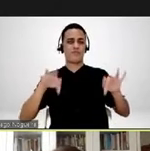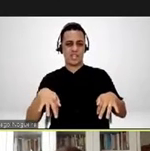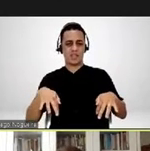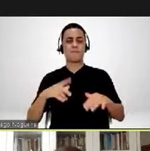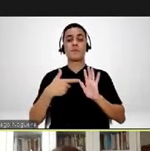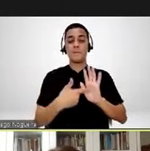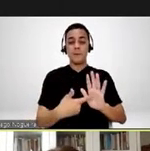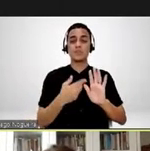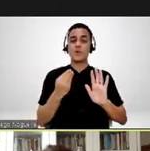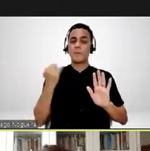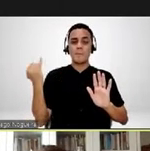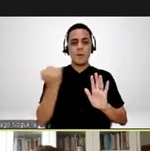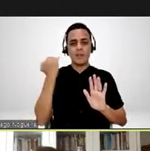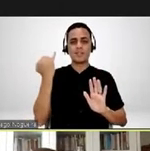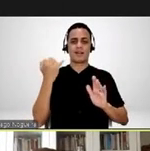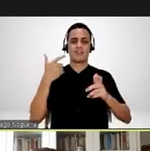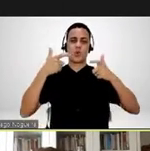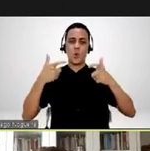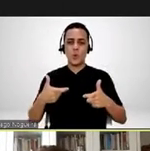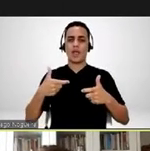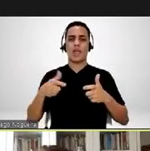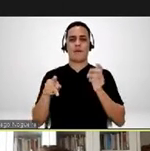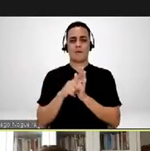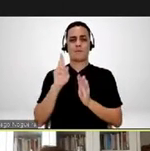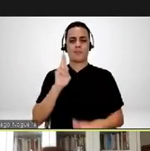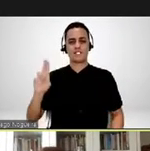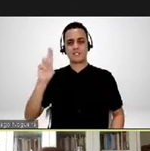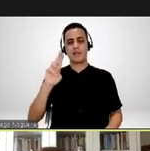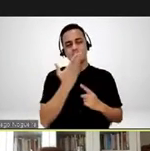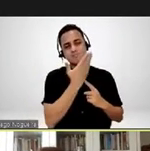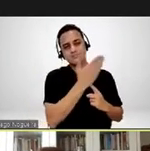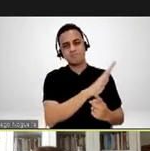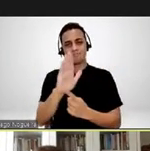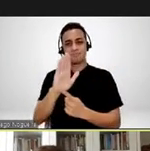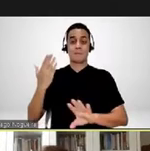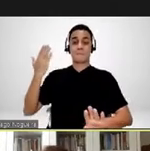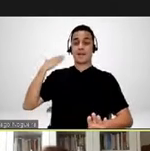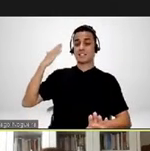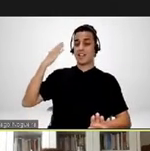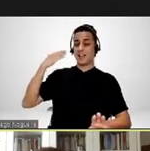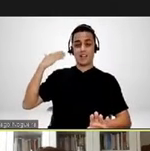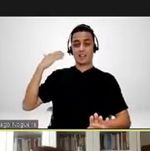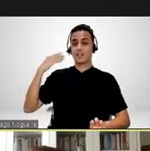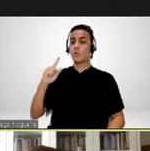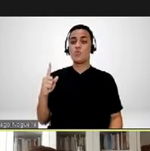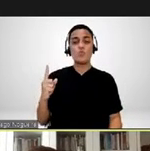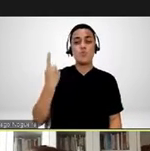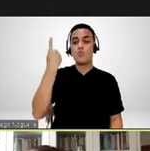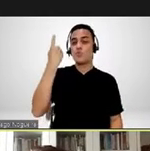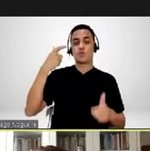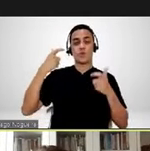de uma galeria universitária daquela época na nossa única instituição de